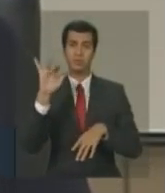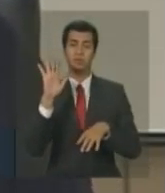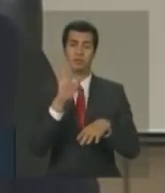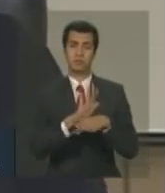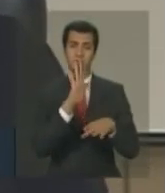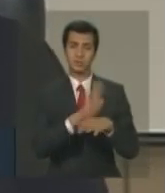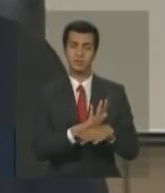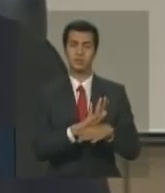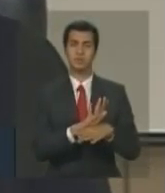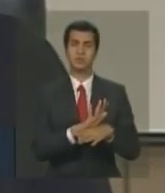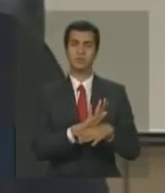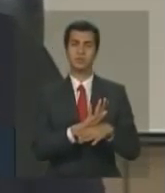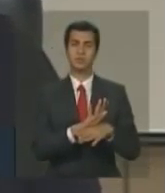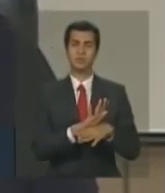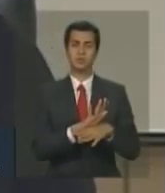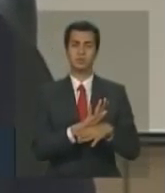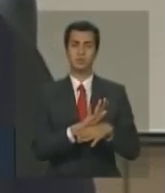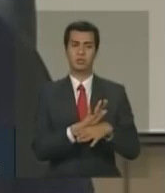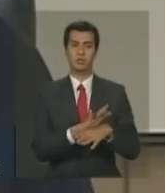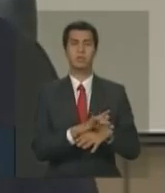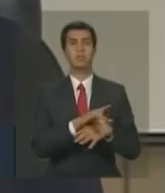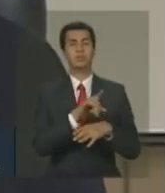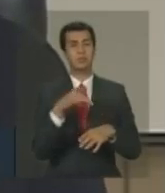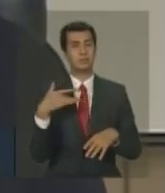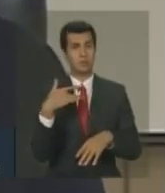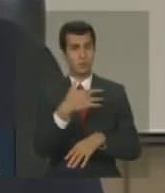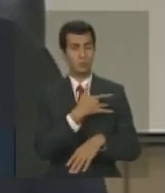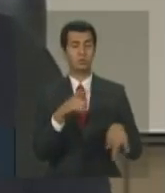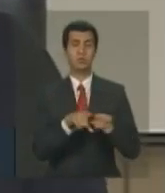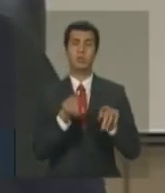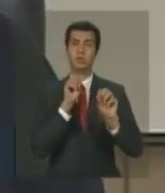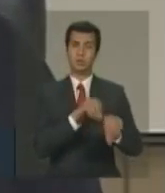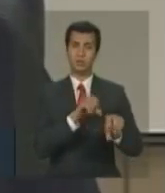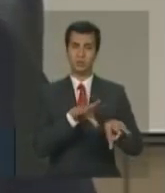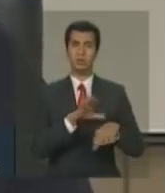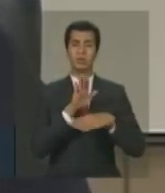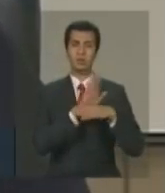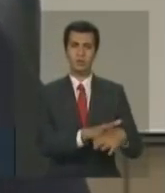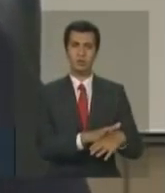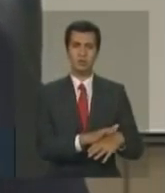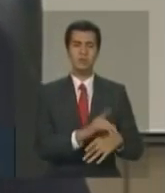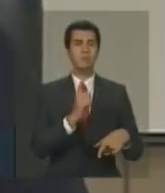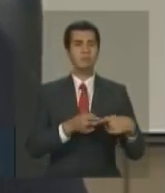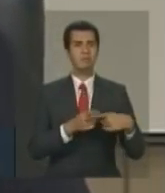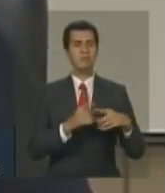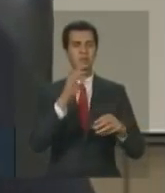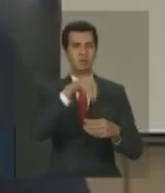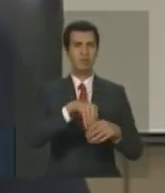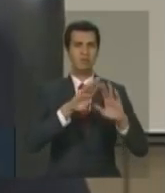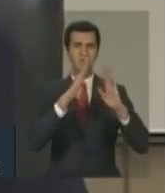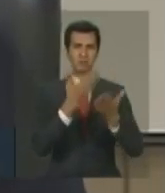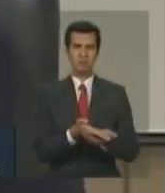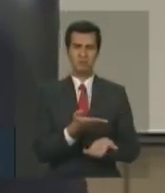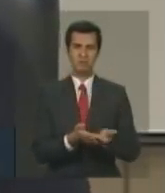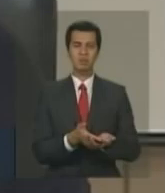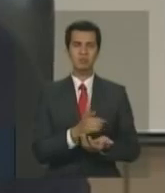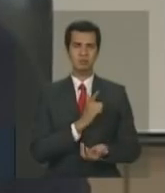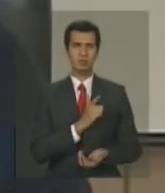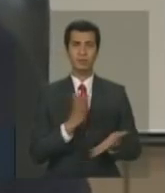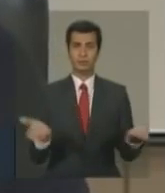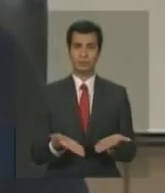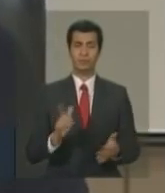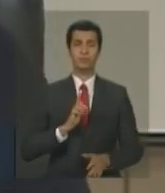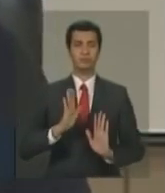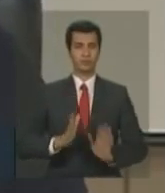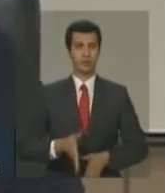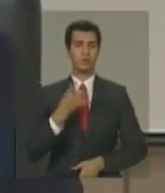inclusão, na redução de indicadores, tanto de saúde quanto de educação, como é o caso da alimentação escolar. Hoje nós temos mais de 40 milhões de